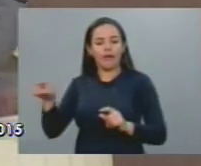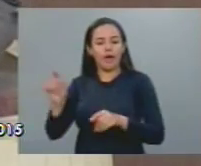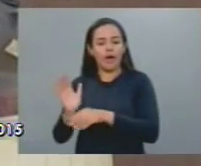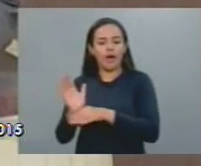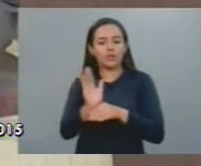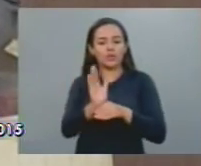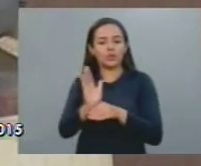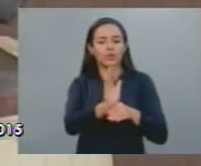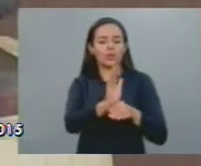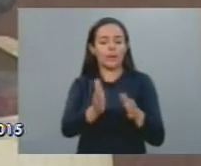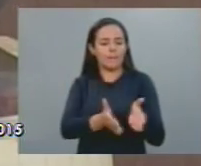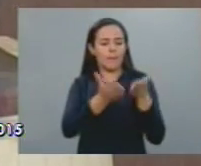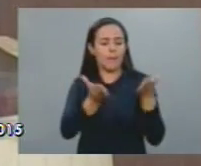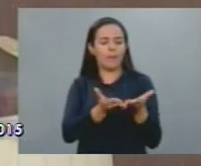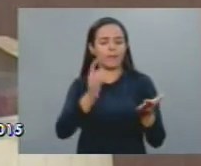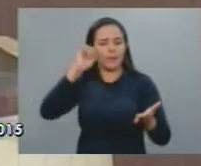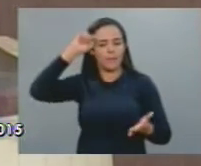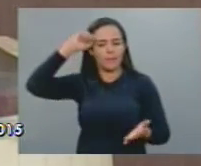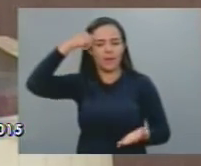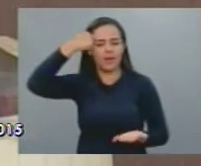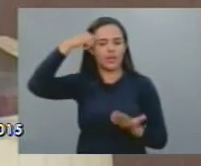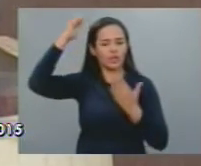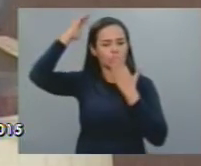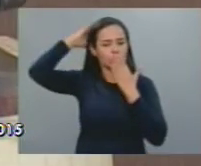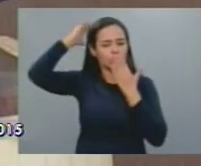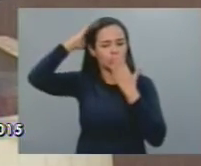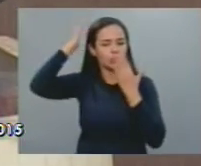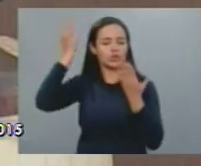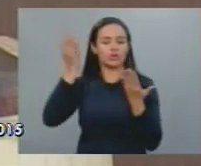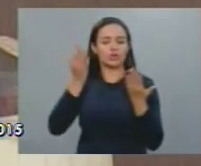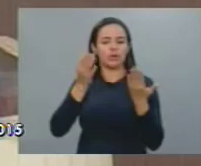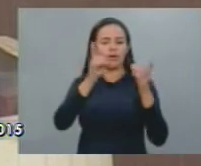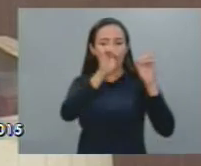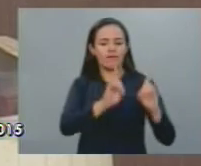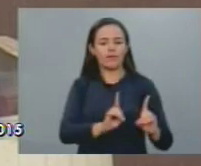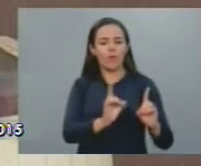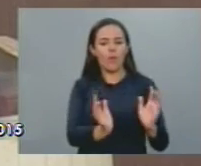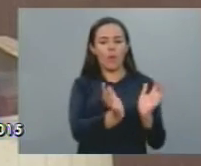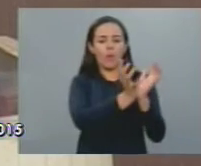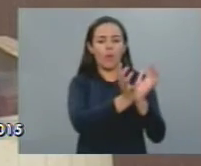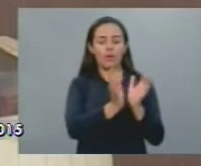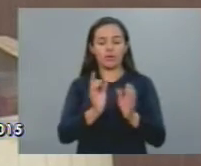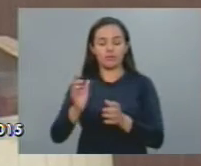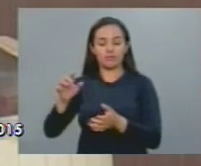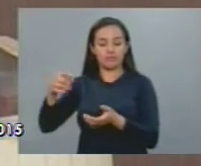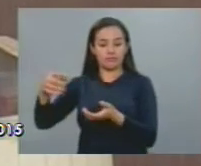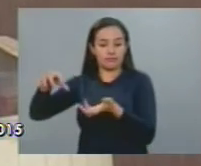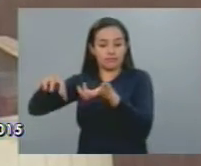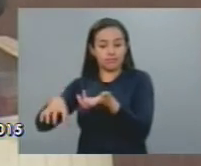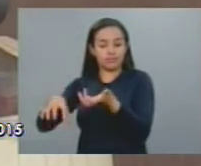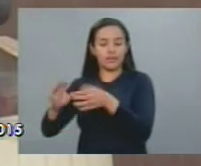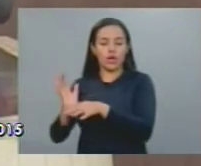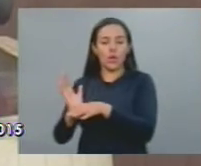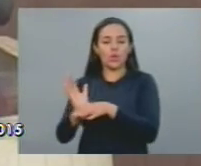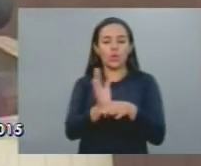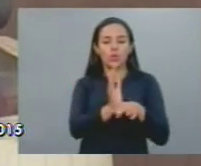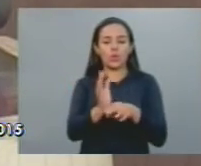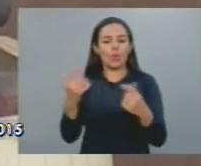passado, ela hoje está viva no Congresso